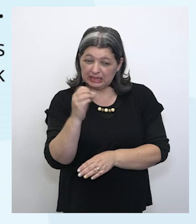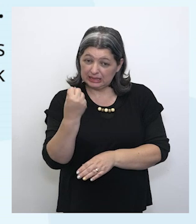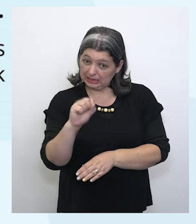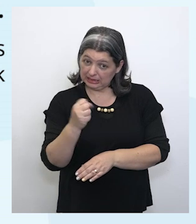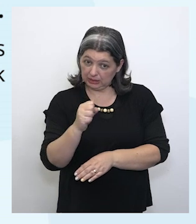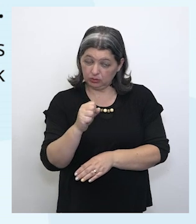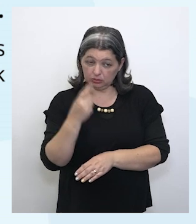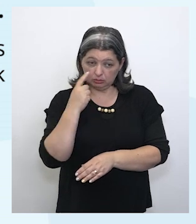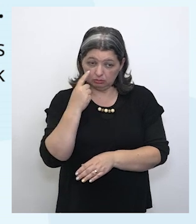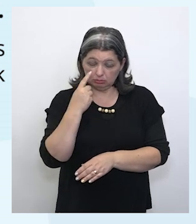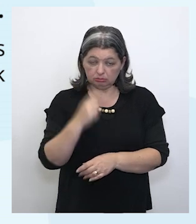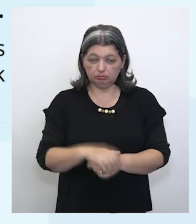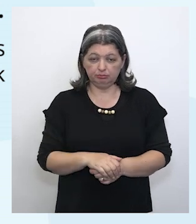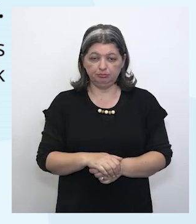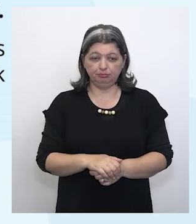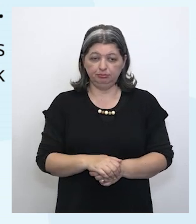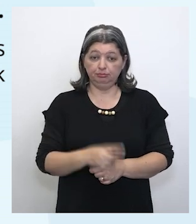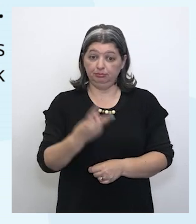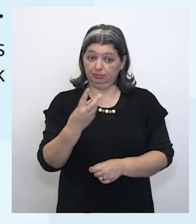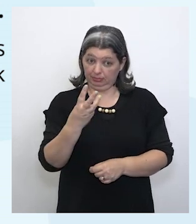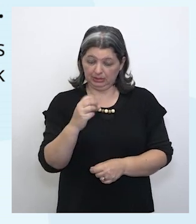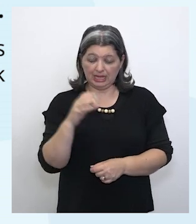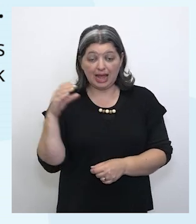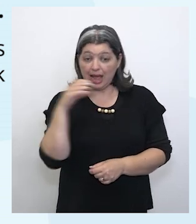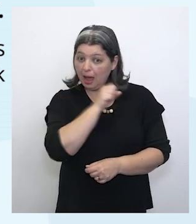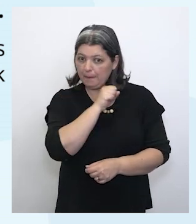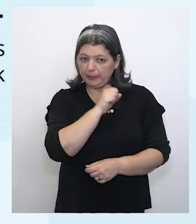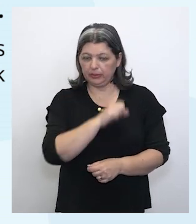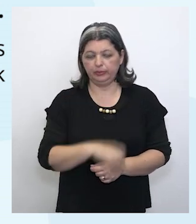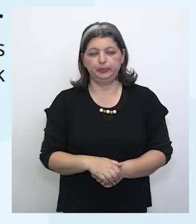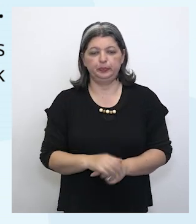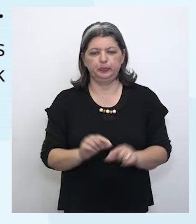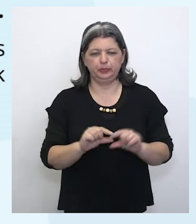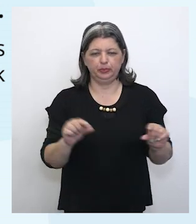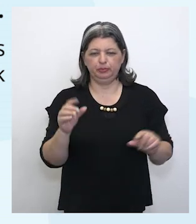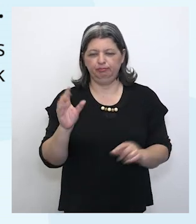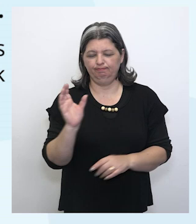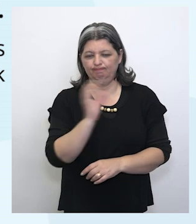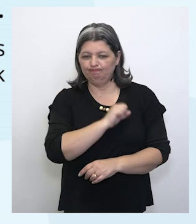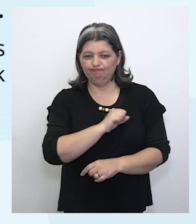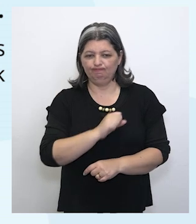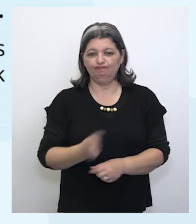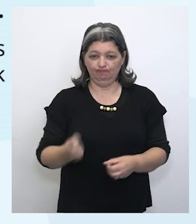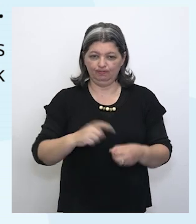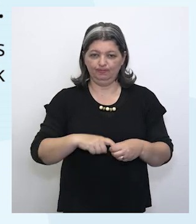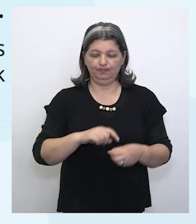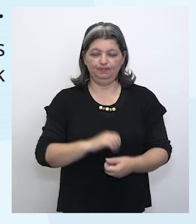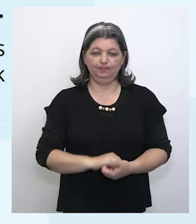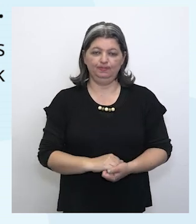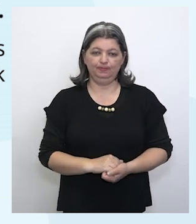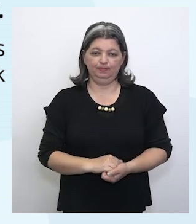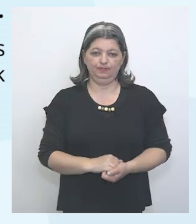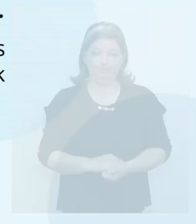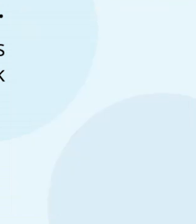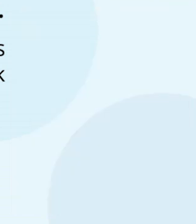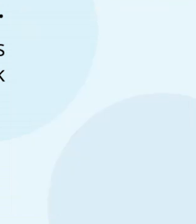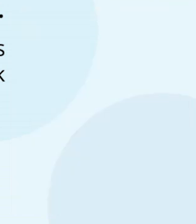do adjetivo aí. Ok? 30 segundos, é bem rápido que esse texto está curtíssimo aí. Go! Já voltamos.